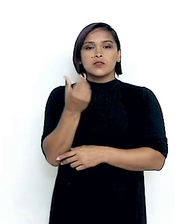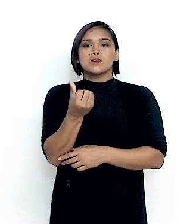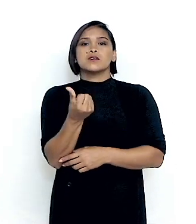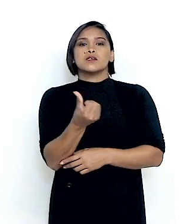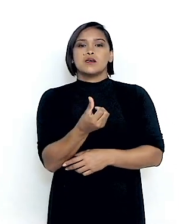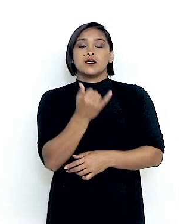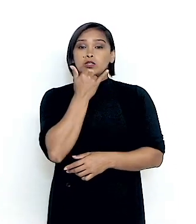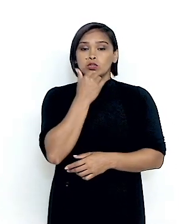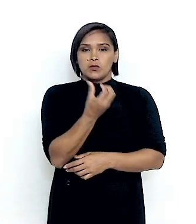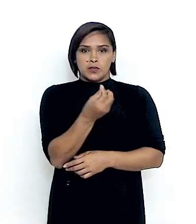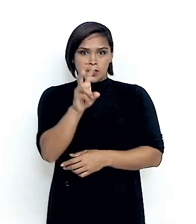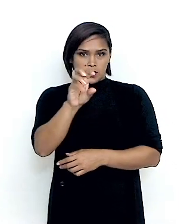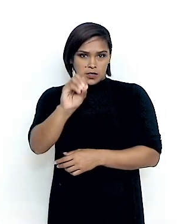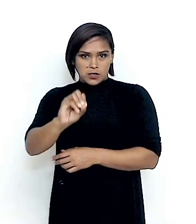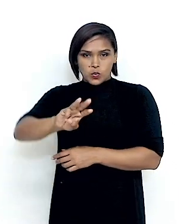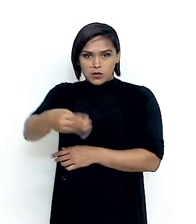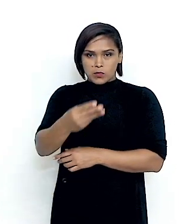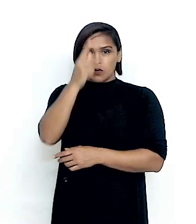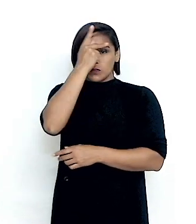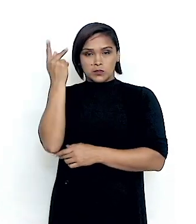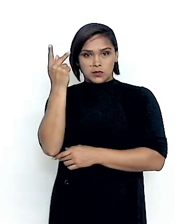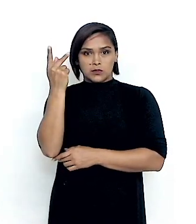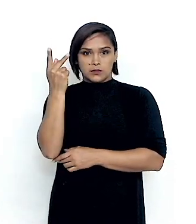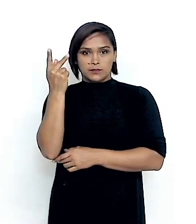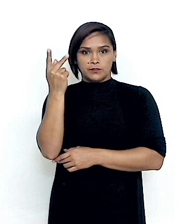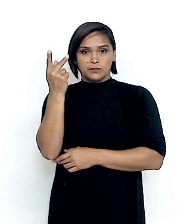perdão, 650 milhões de habitantes.